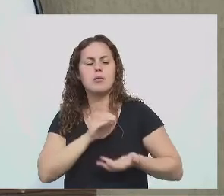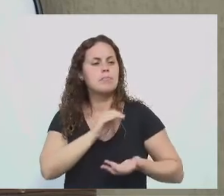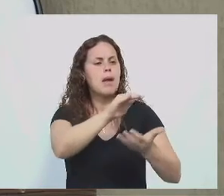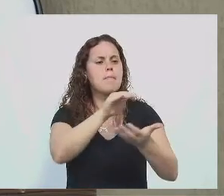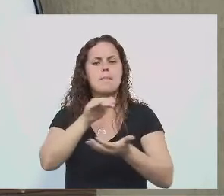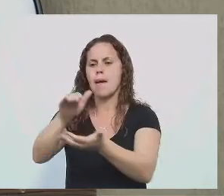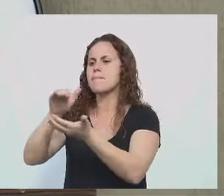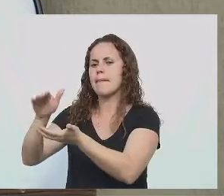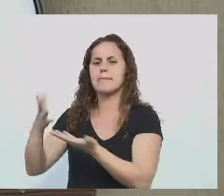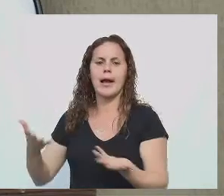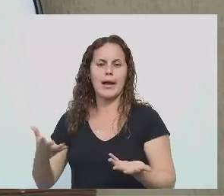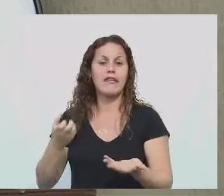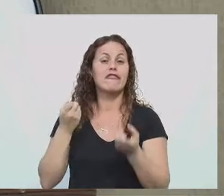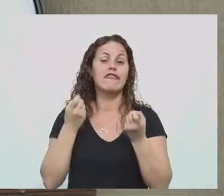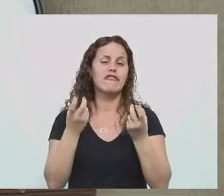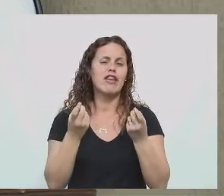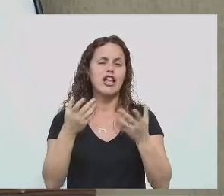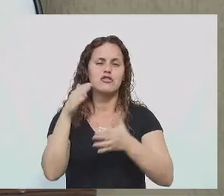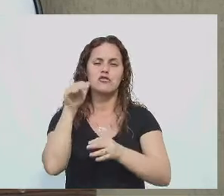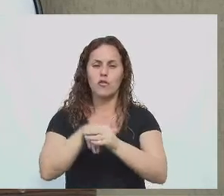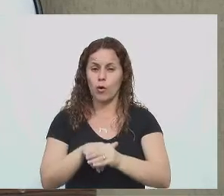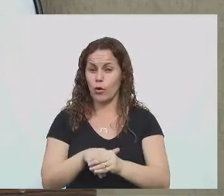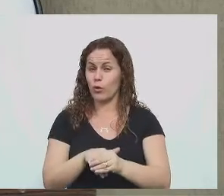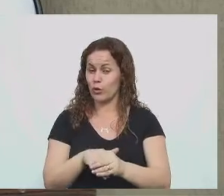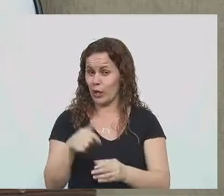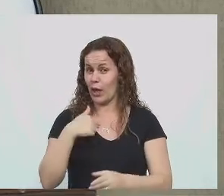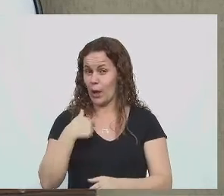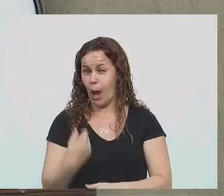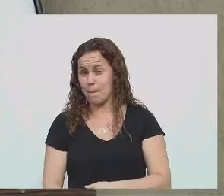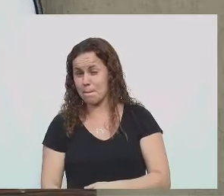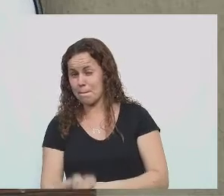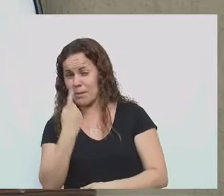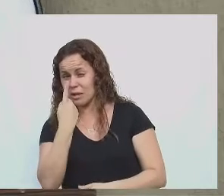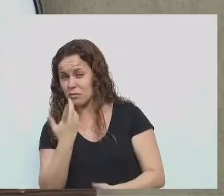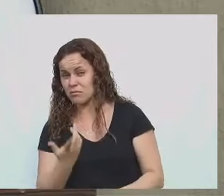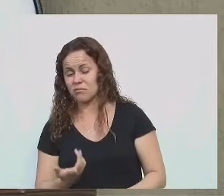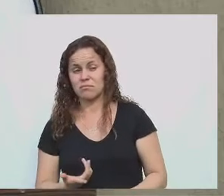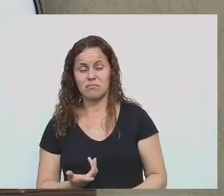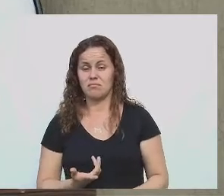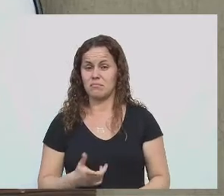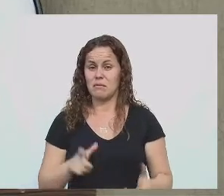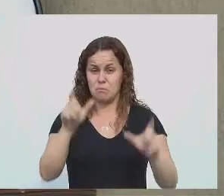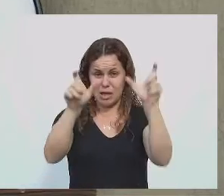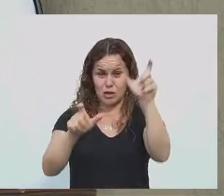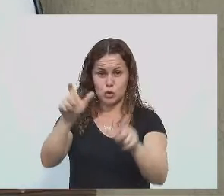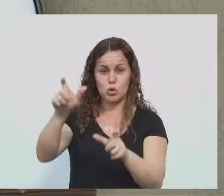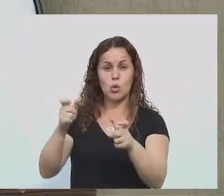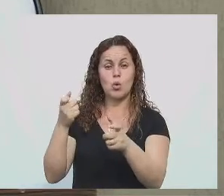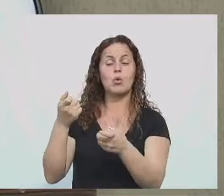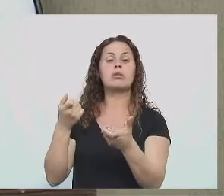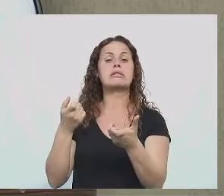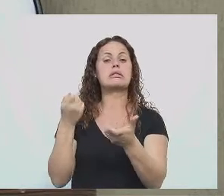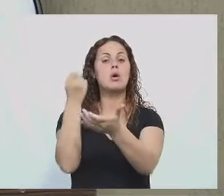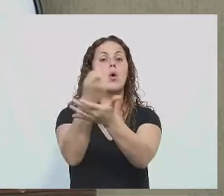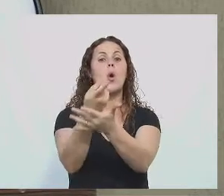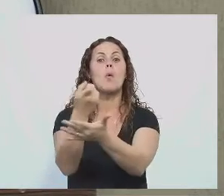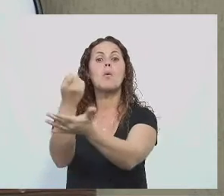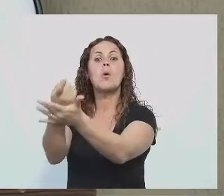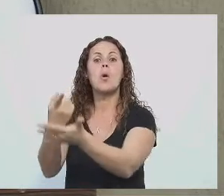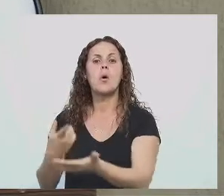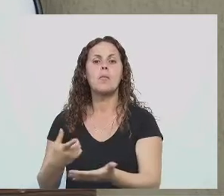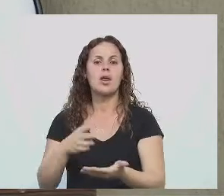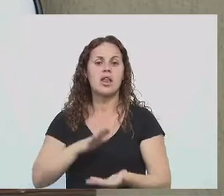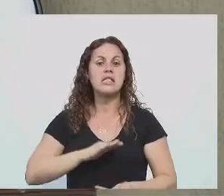absurdo. Eu acho um absurdo o que eu vi nessa eleição aqui, o tanto de gente comprando voto aí, dando